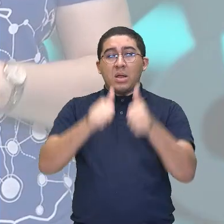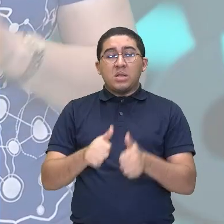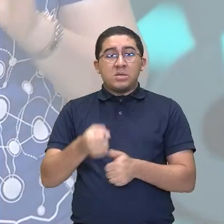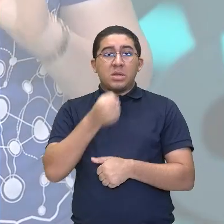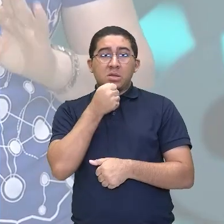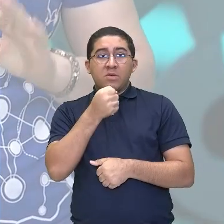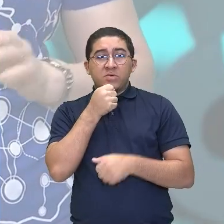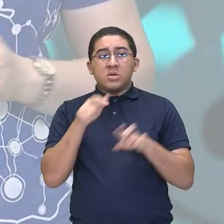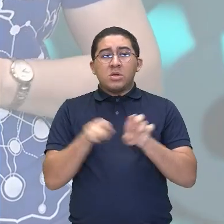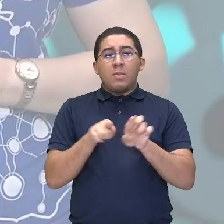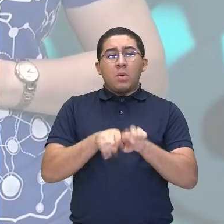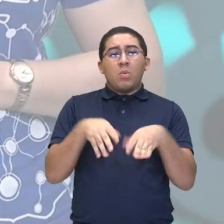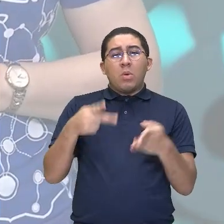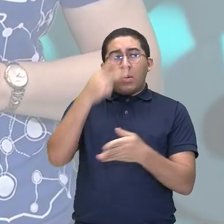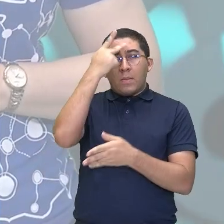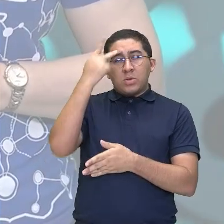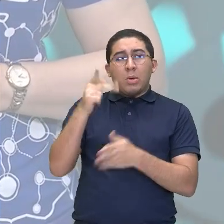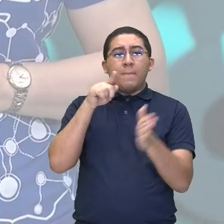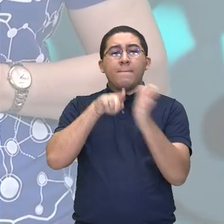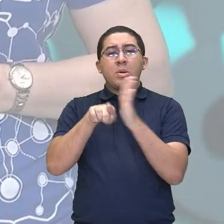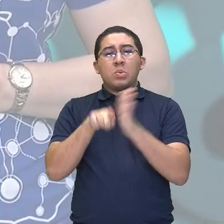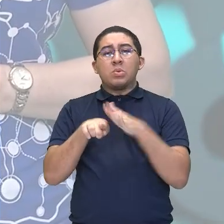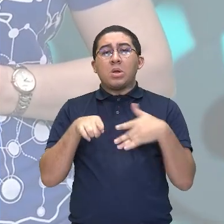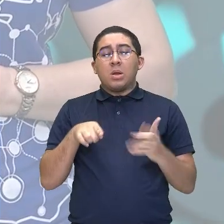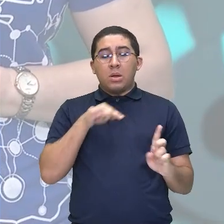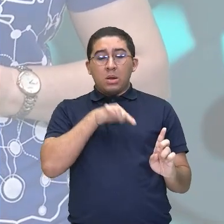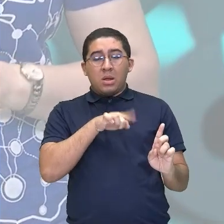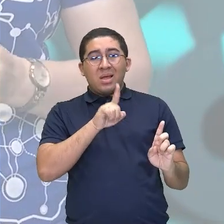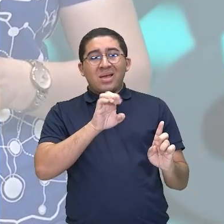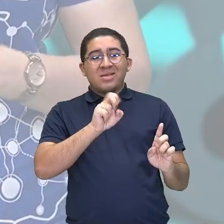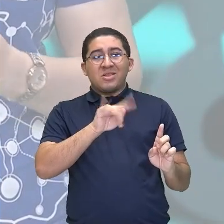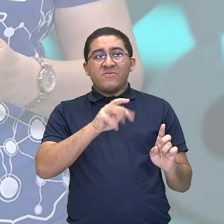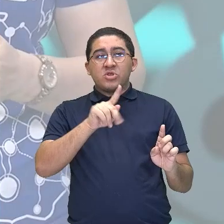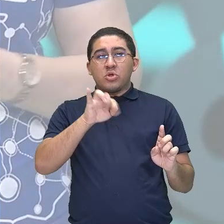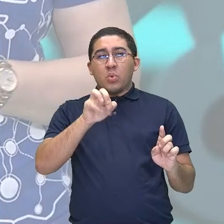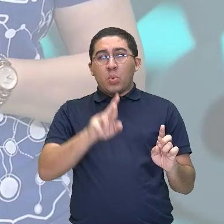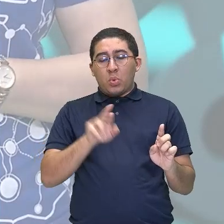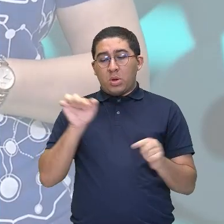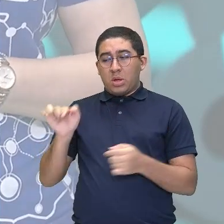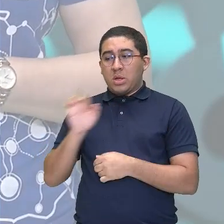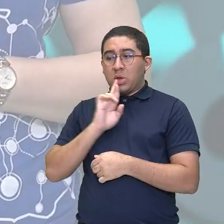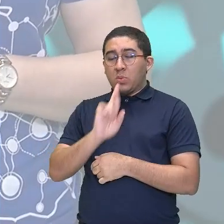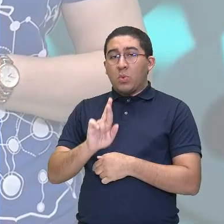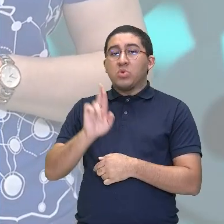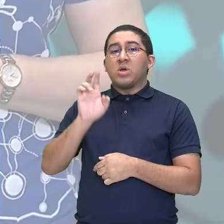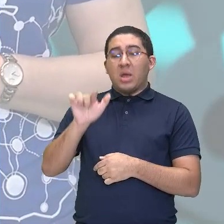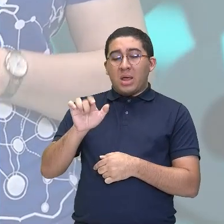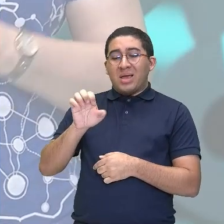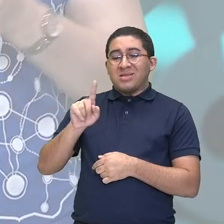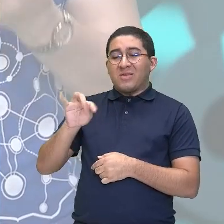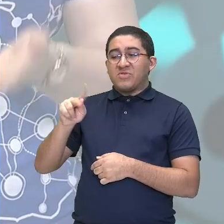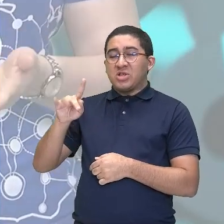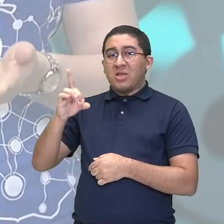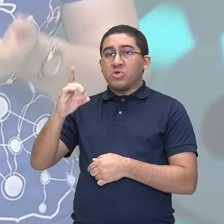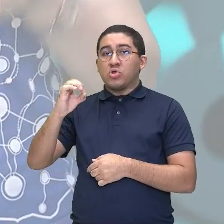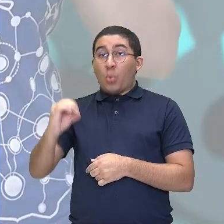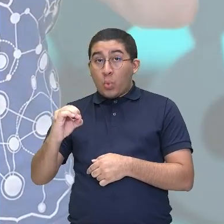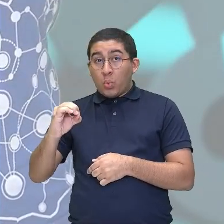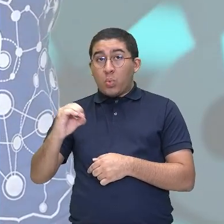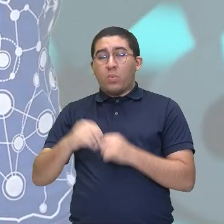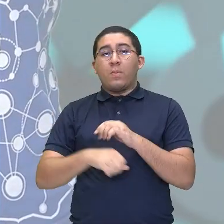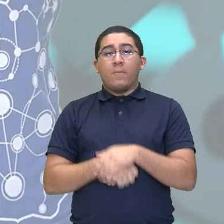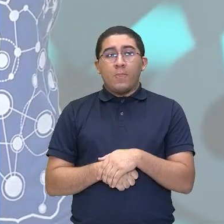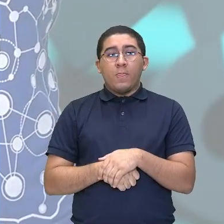entrevista, quem faz as perguntas é o entrevistador, né, e quem responde é o entrevistado. O que é